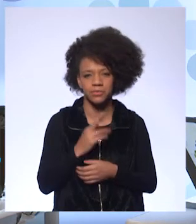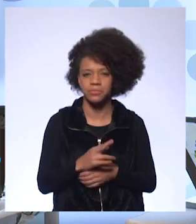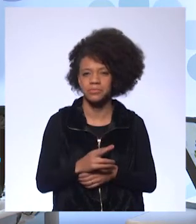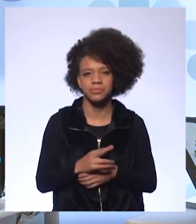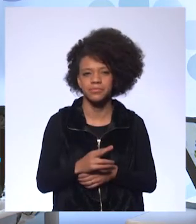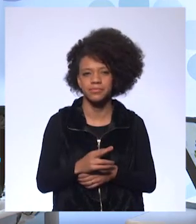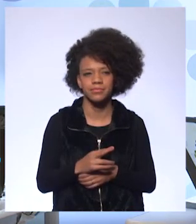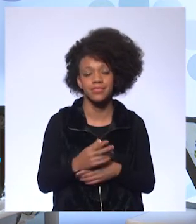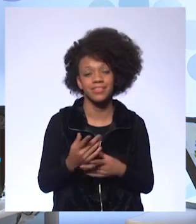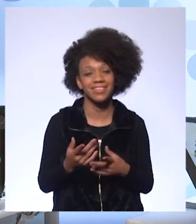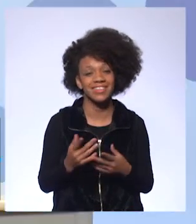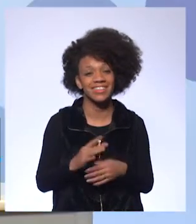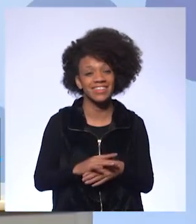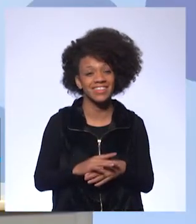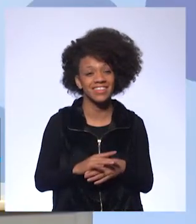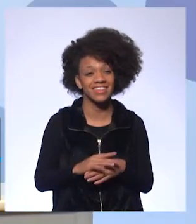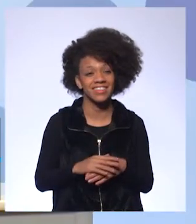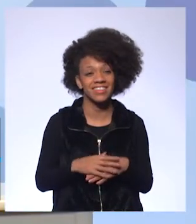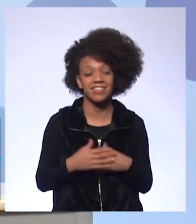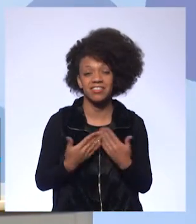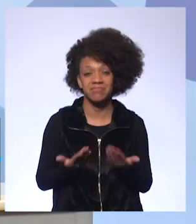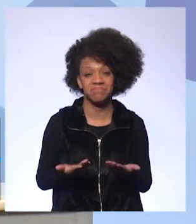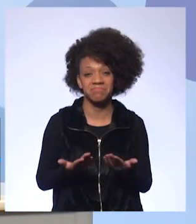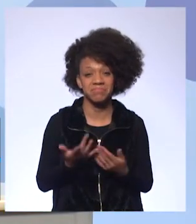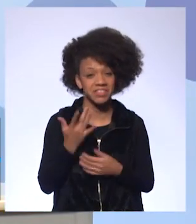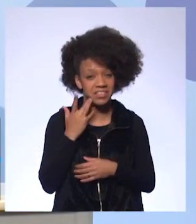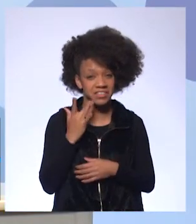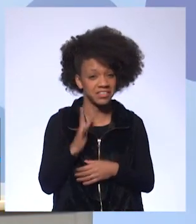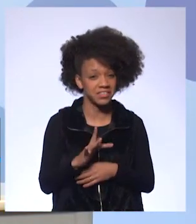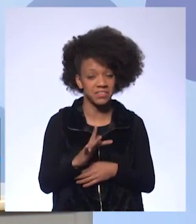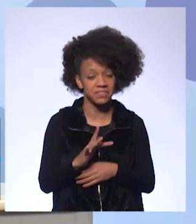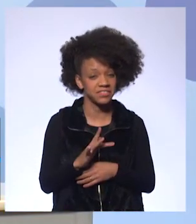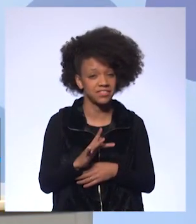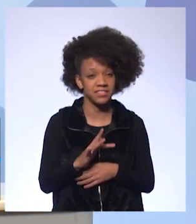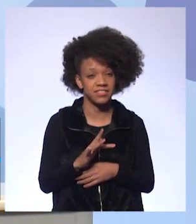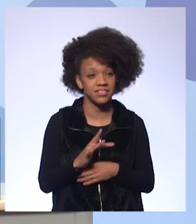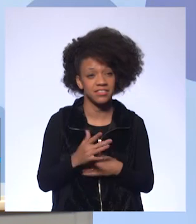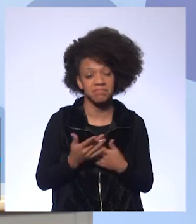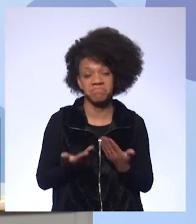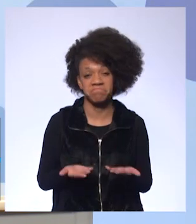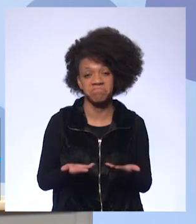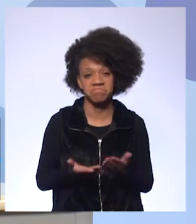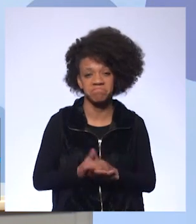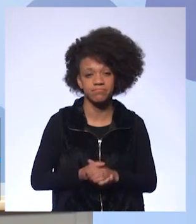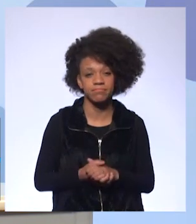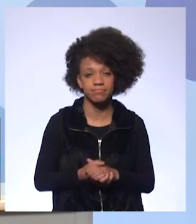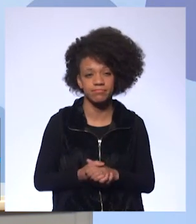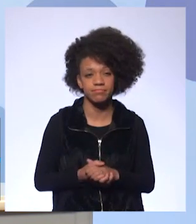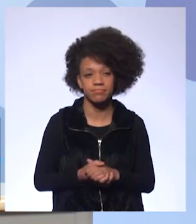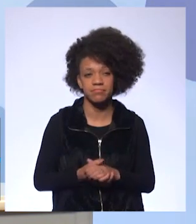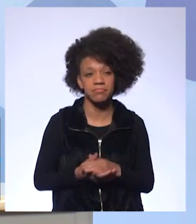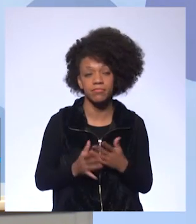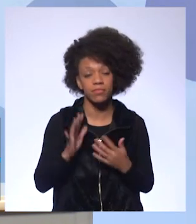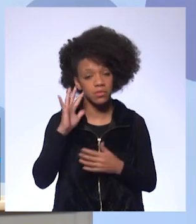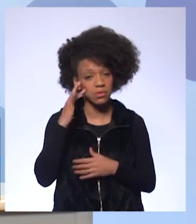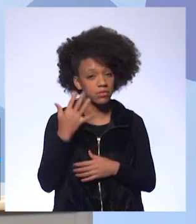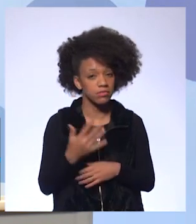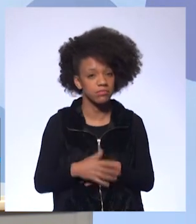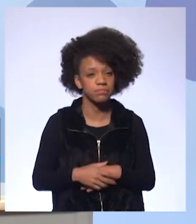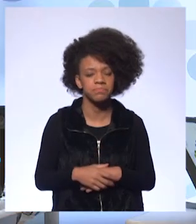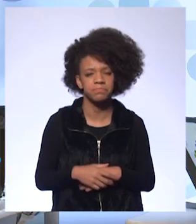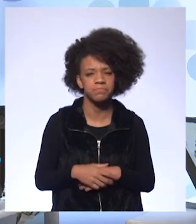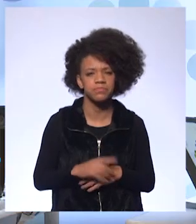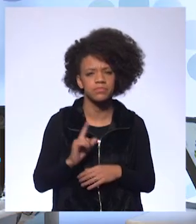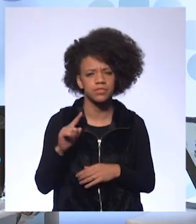porque ela está falar tá aí dá ou não eu não sei ainda aqui não tem dentro de site ainda não decidi que não